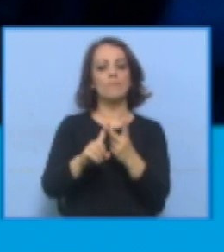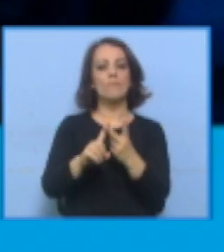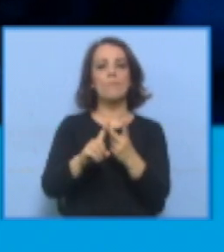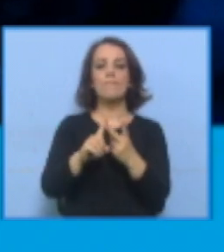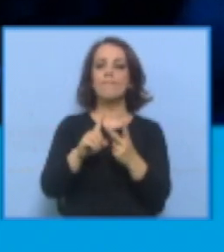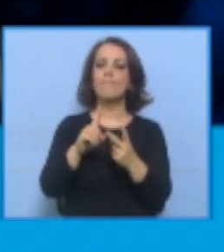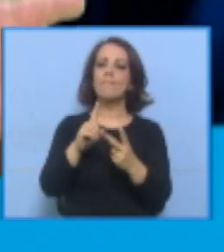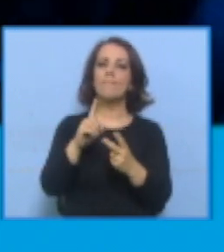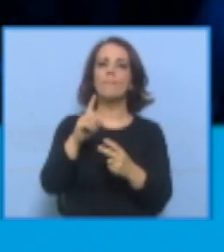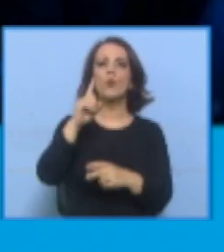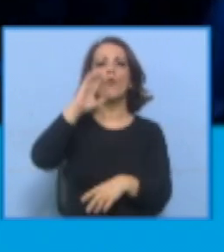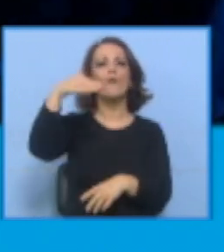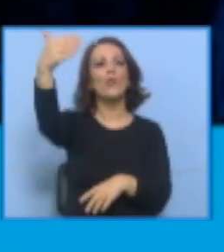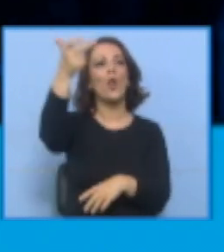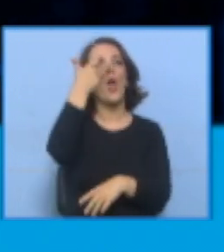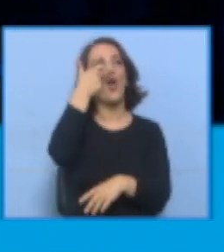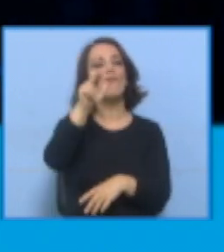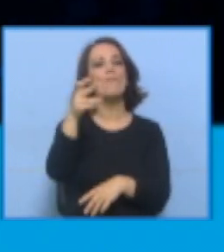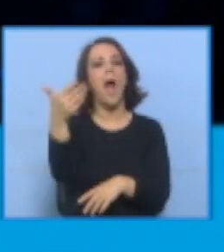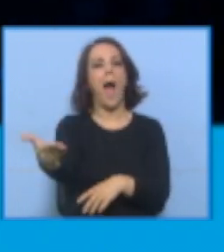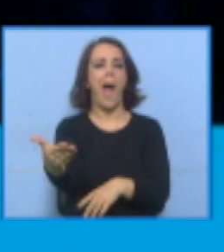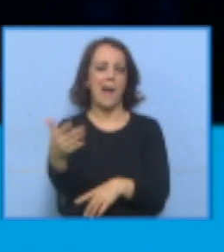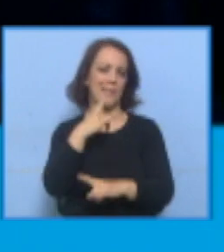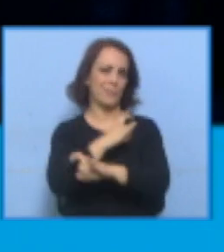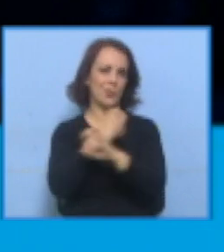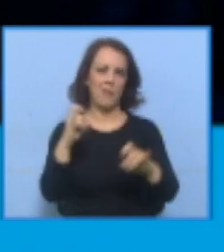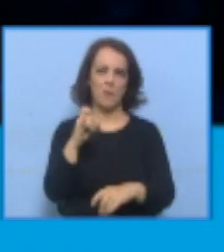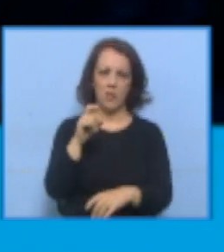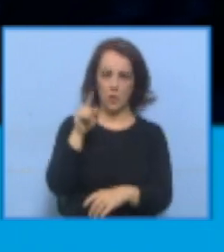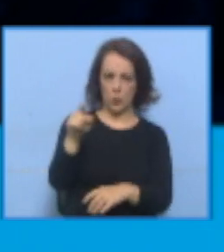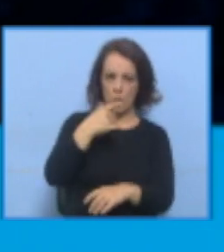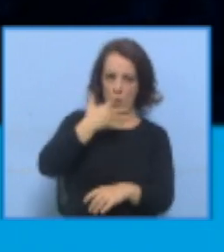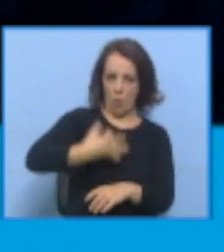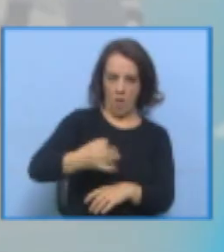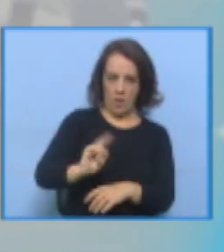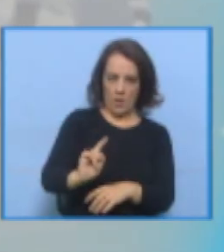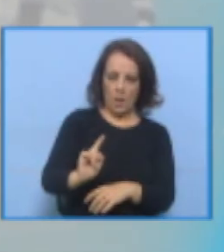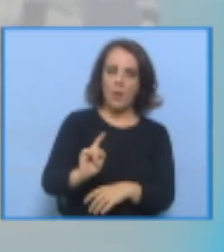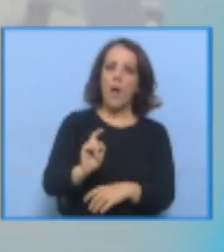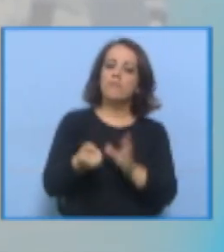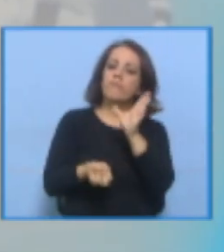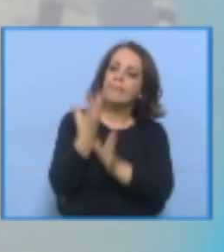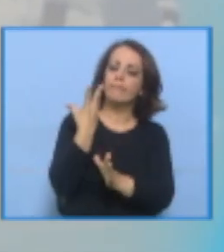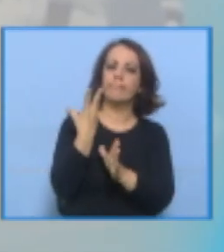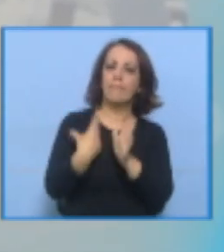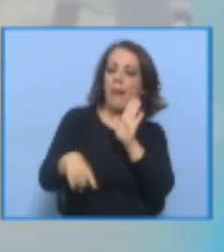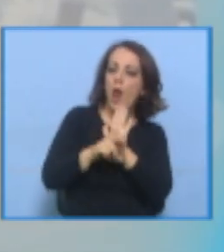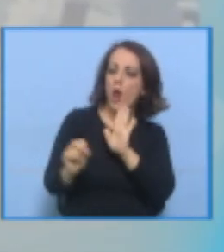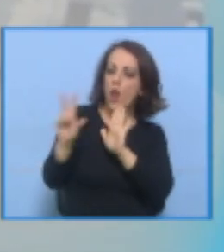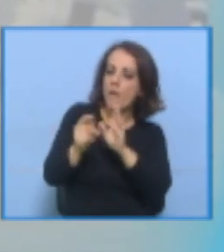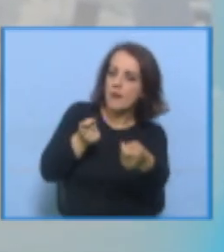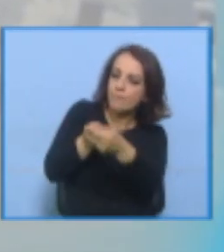condições para ter uma reforma no futuro. Não acredita que se construa um novo enquadramento que dê justiça também a estes